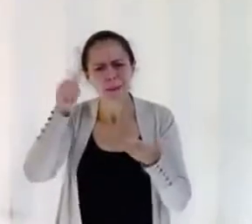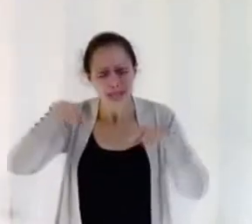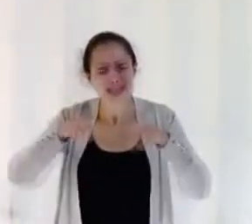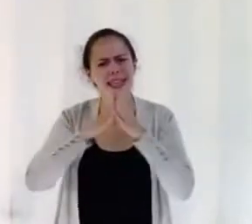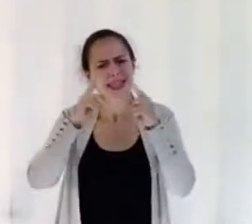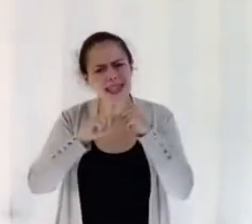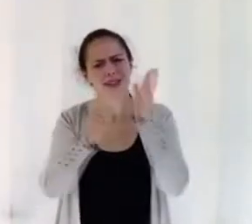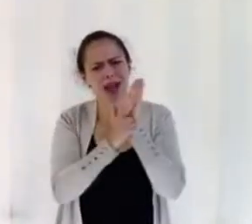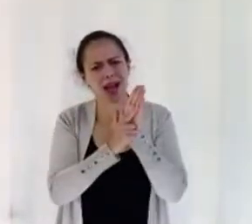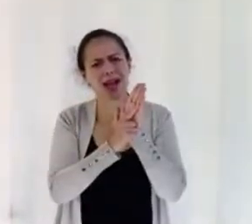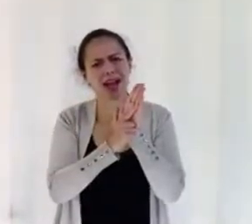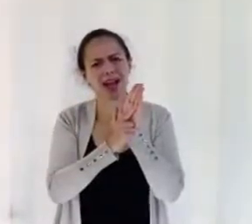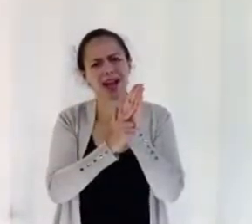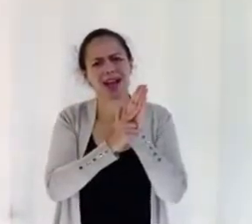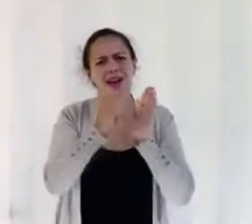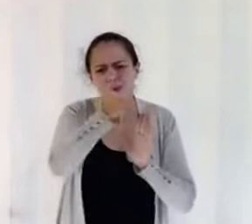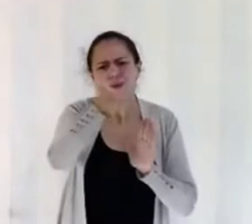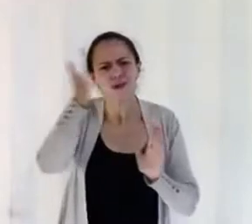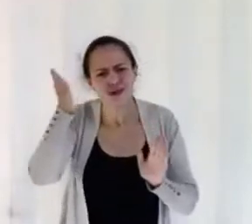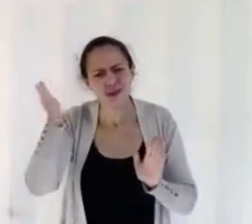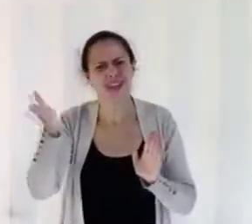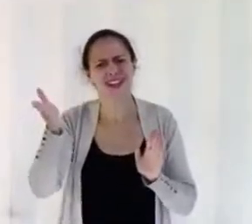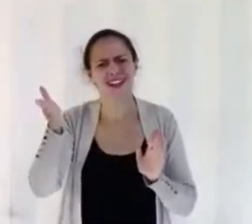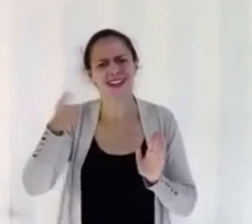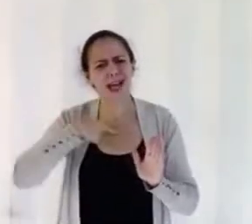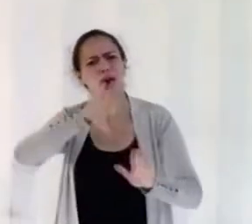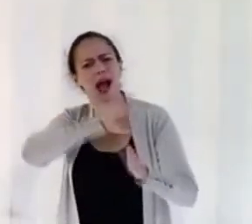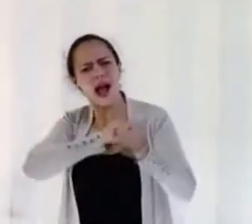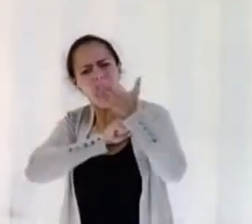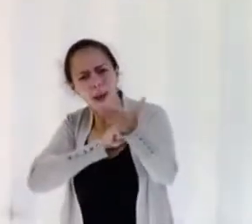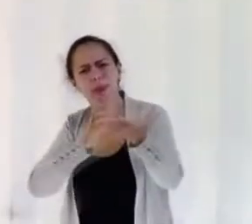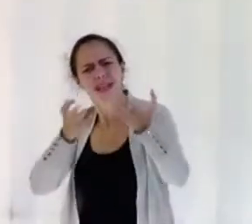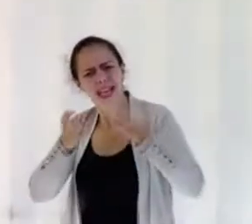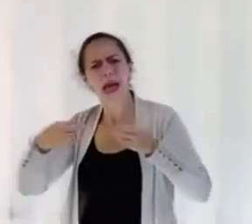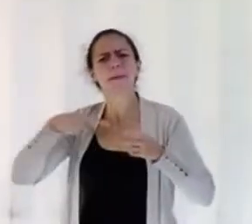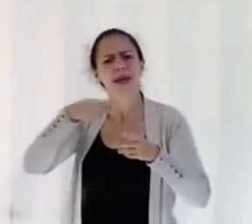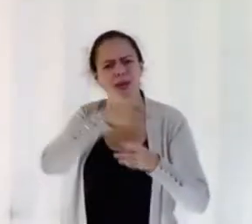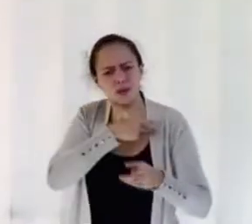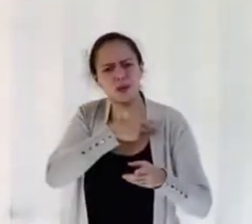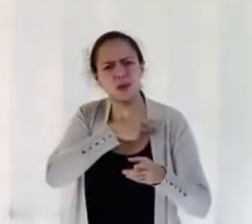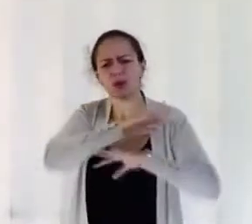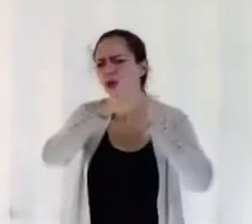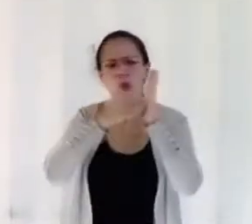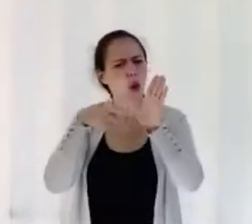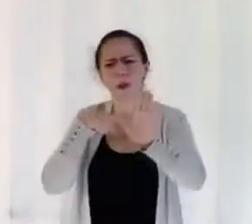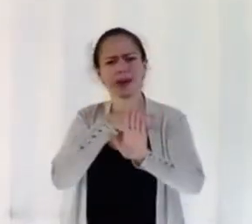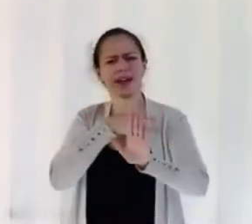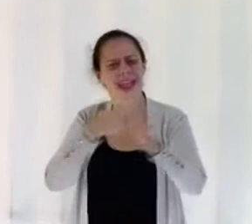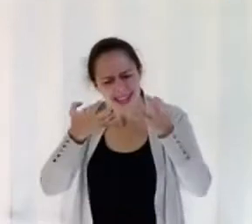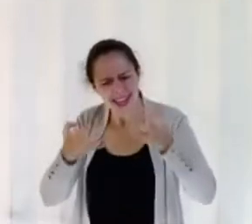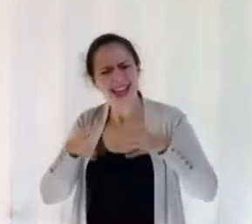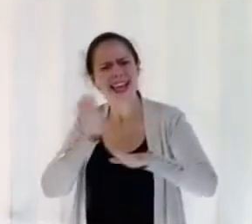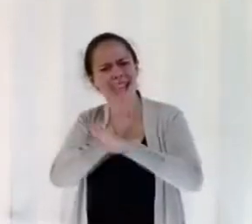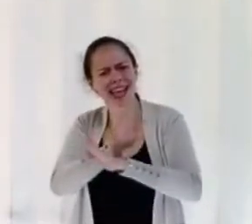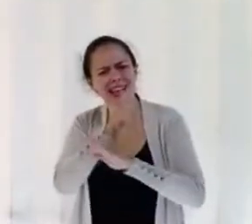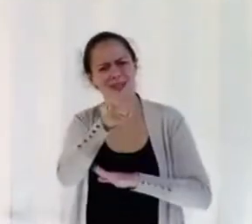ligação ou nos colocamos no gabinete para aconselhar alguém e alguém abre o coração, fala da sua vida